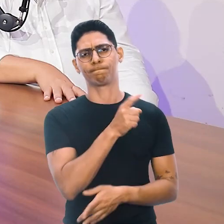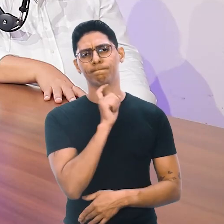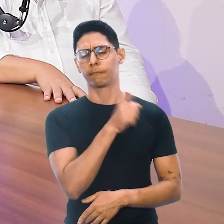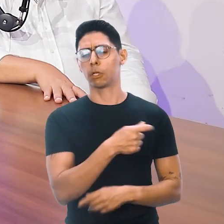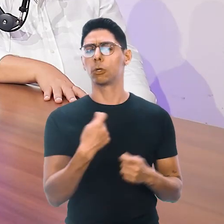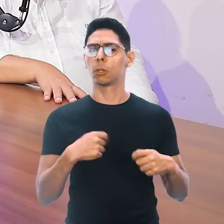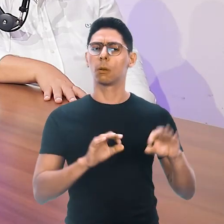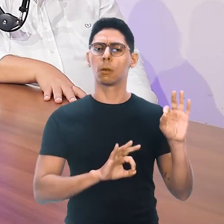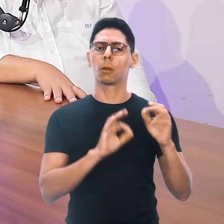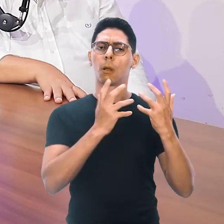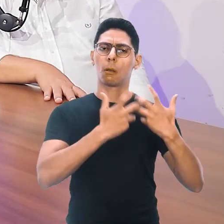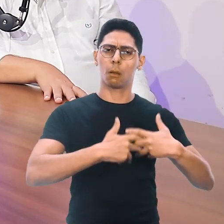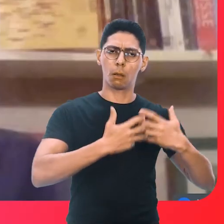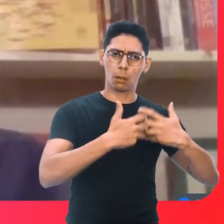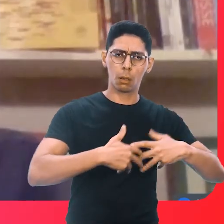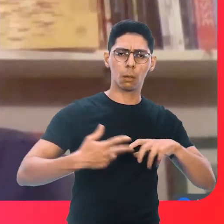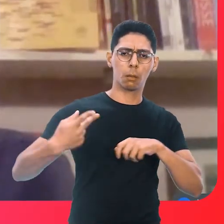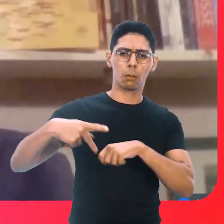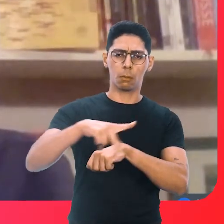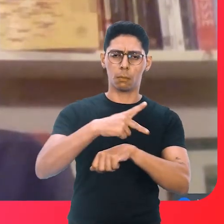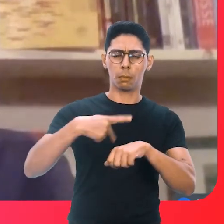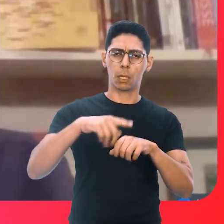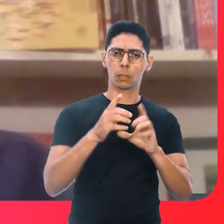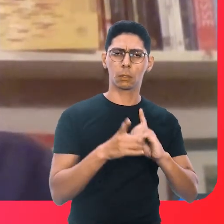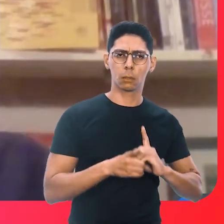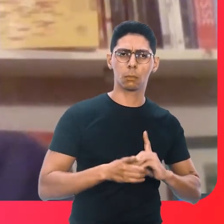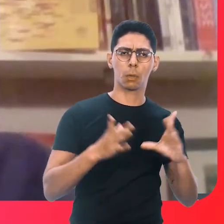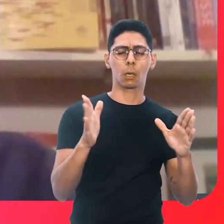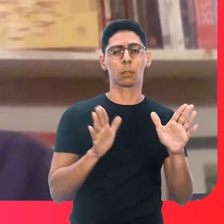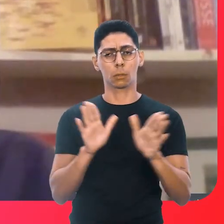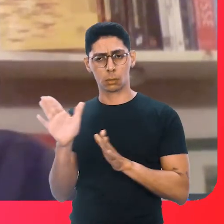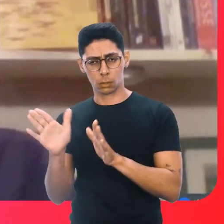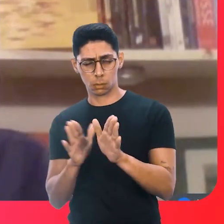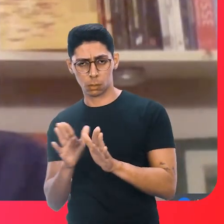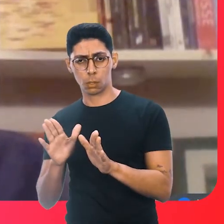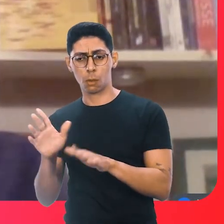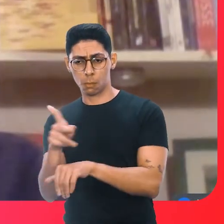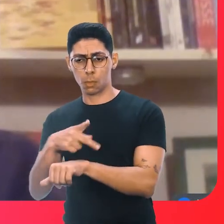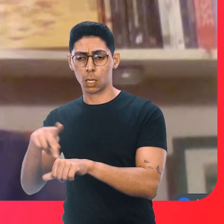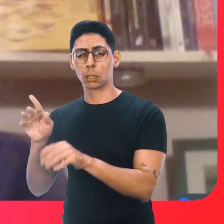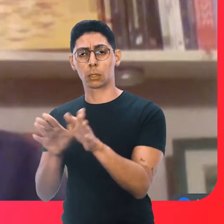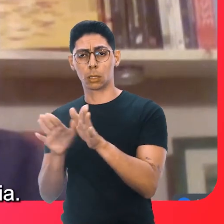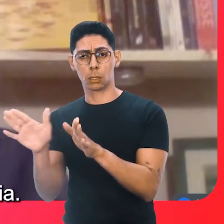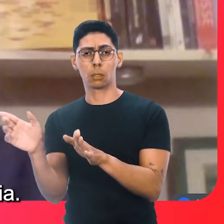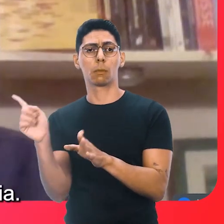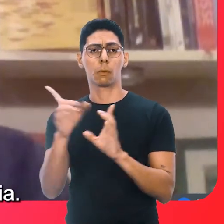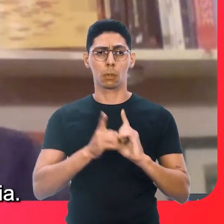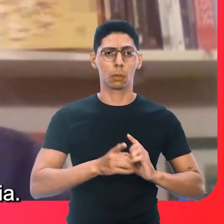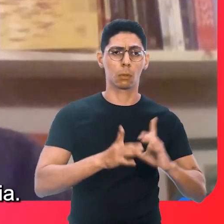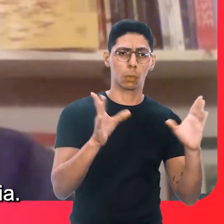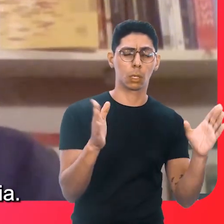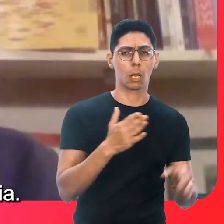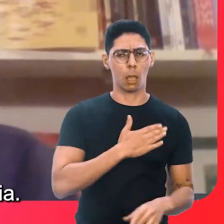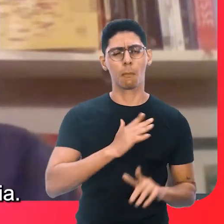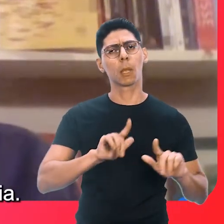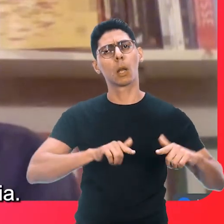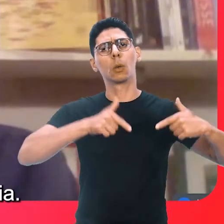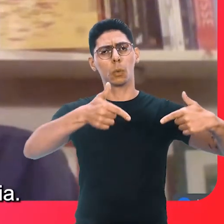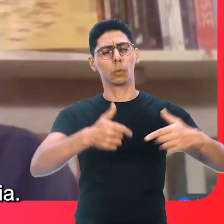construir um país democrático e acessível e um país acessível e democrático. Essa é a minha bandeira,